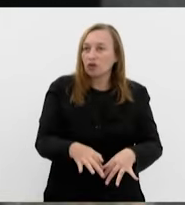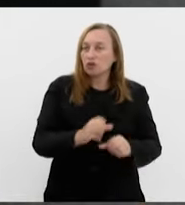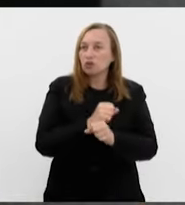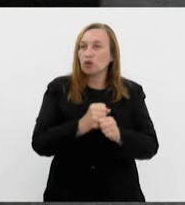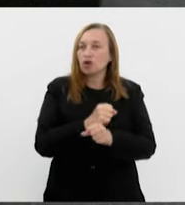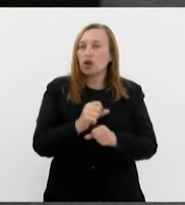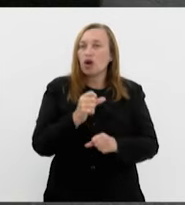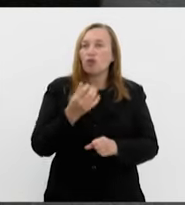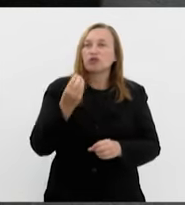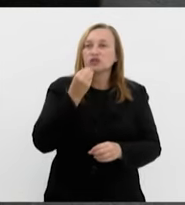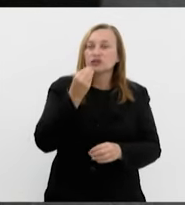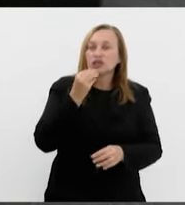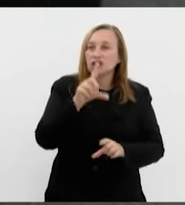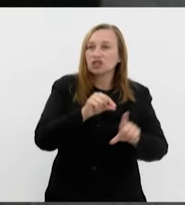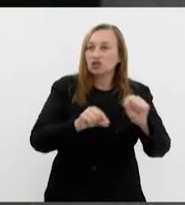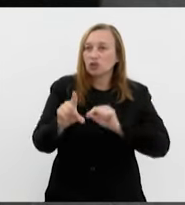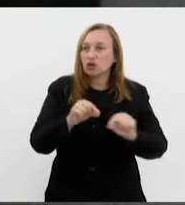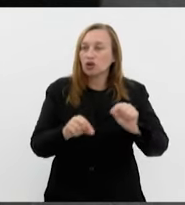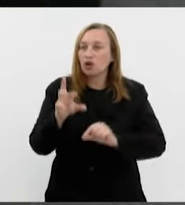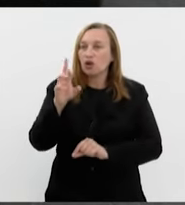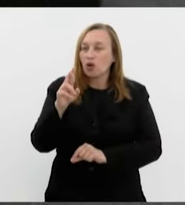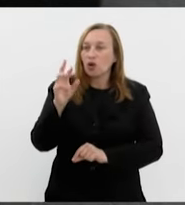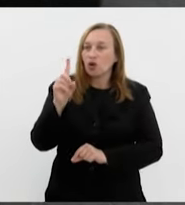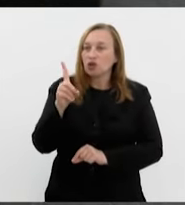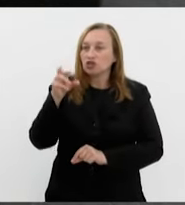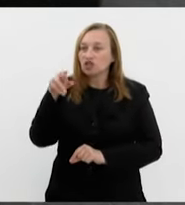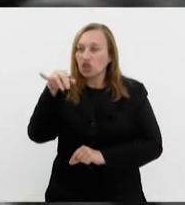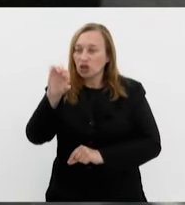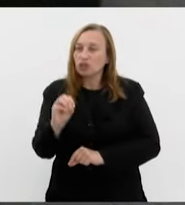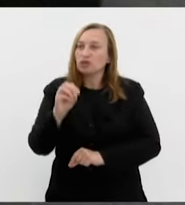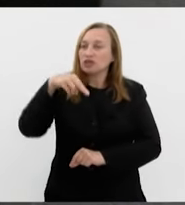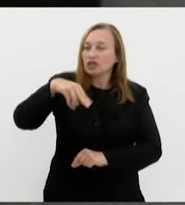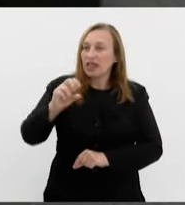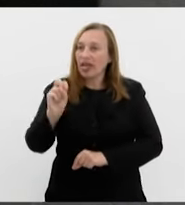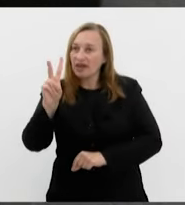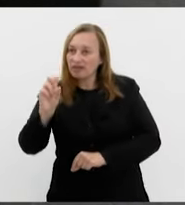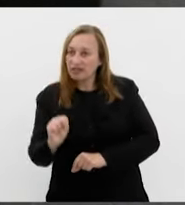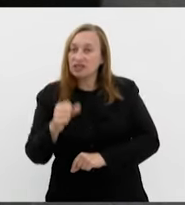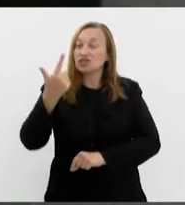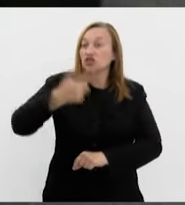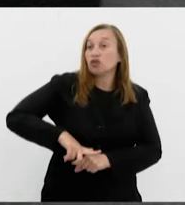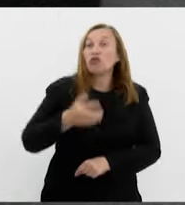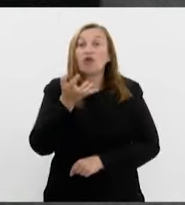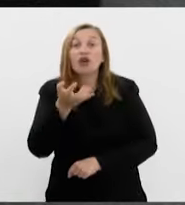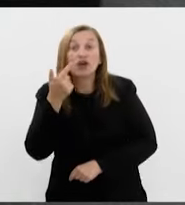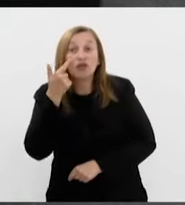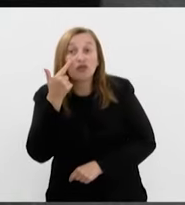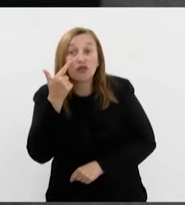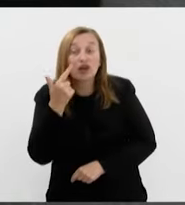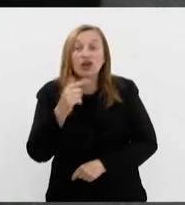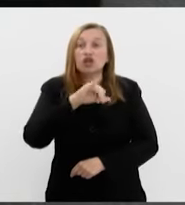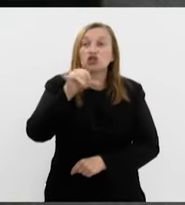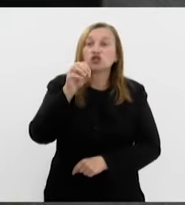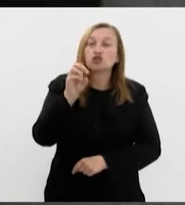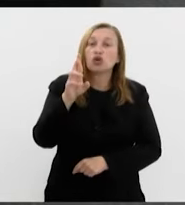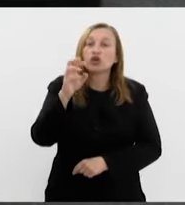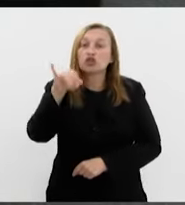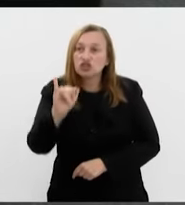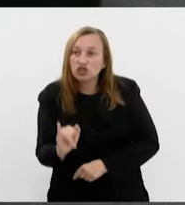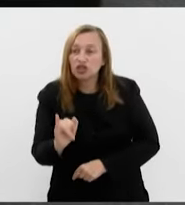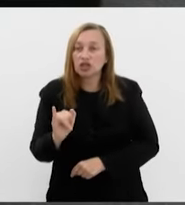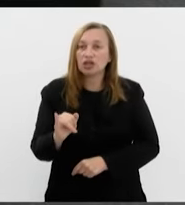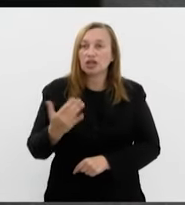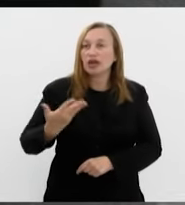de escolher se quer Rodrigo Neves de novo prefeito da nossa cidade. E eu quero ver Jordi e companhia e ir